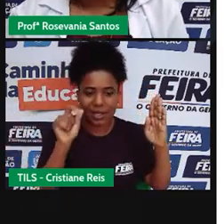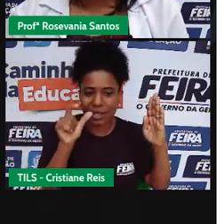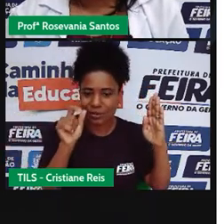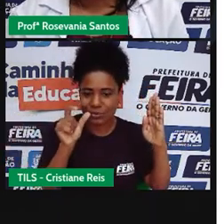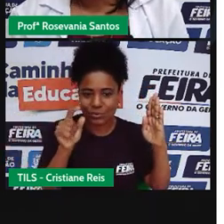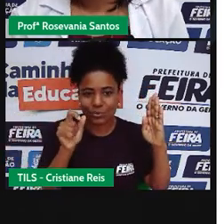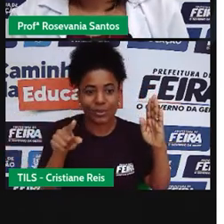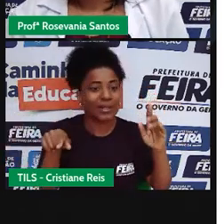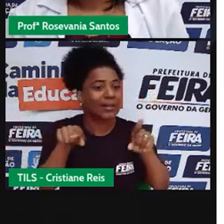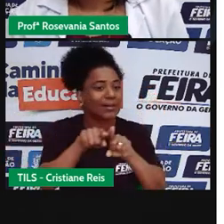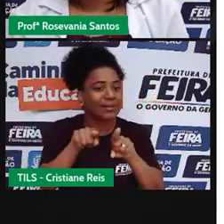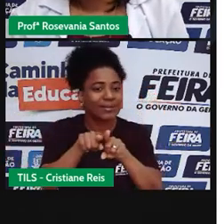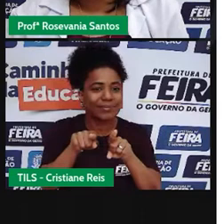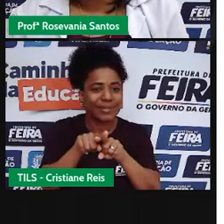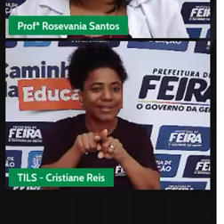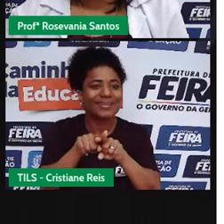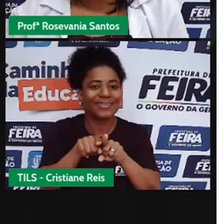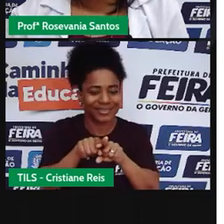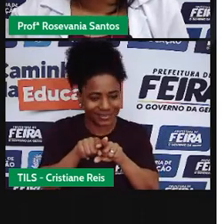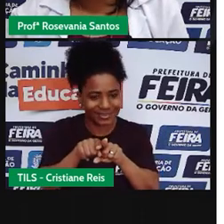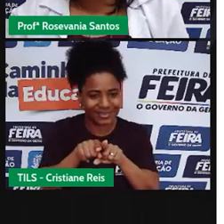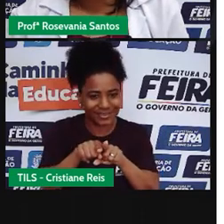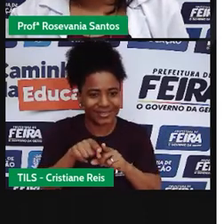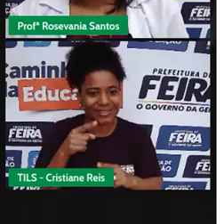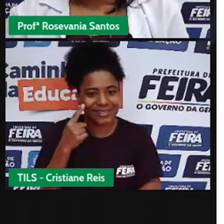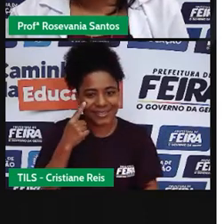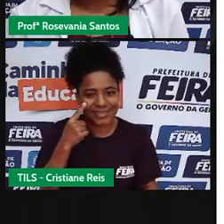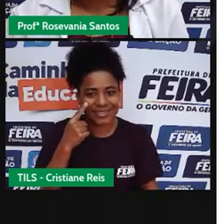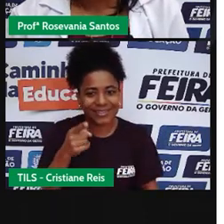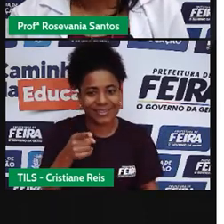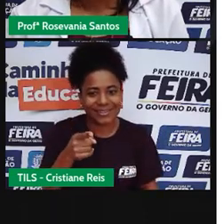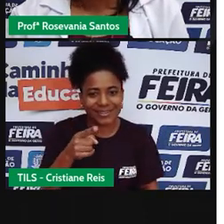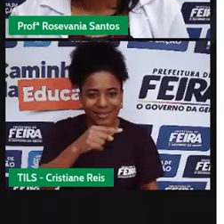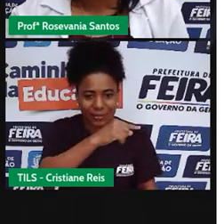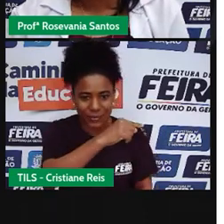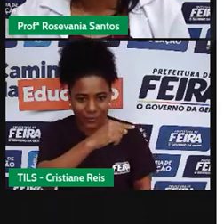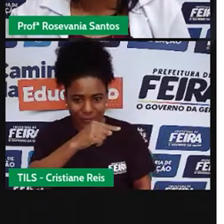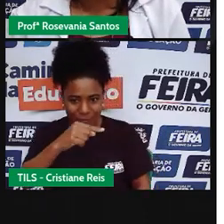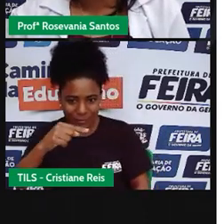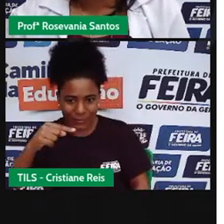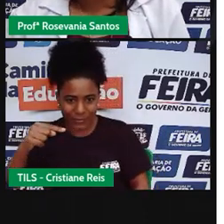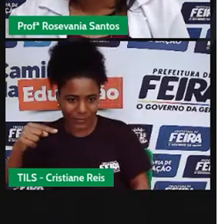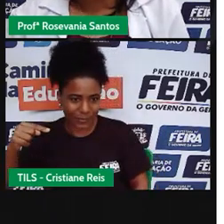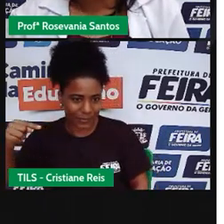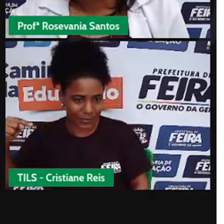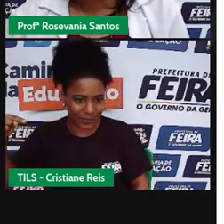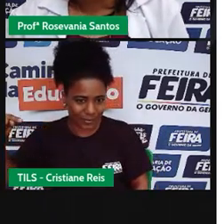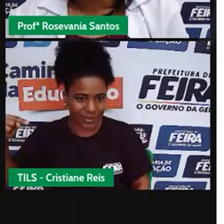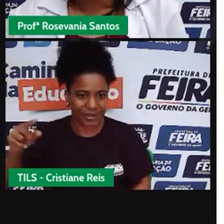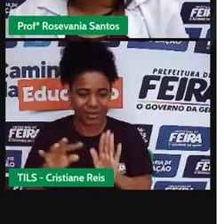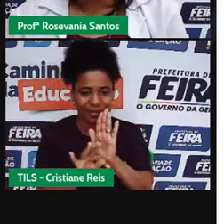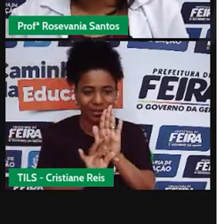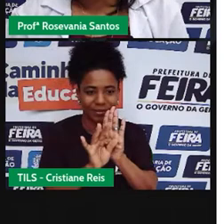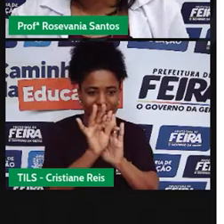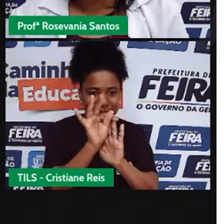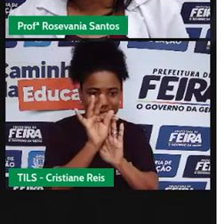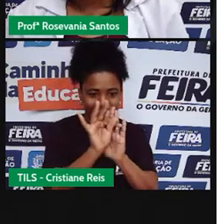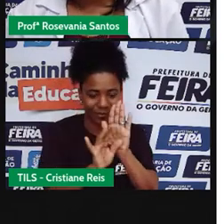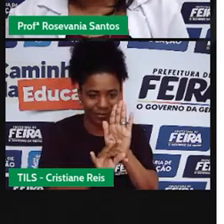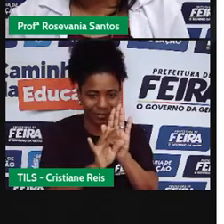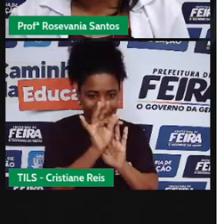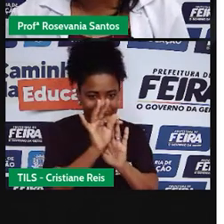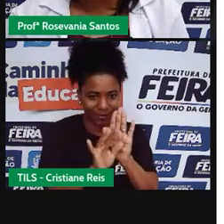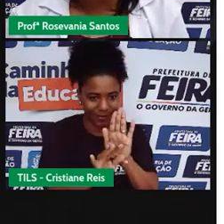azul, e tem essa linha aqui, né, vermelhinha, que está representando as temperaturas. Então, eu